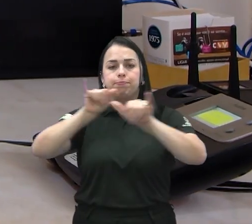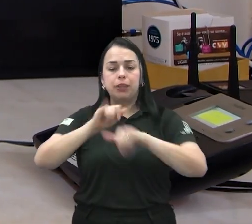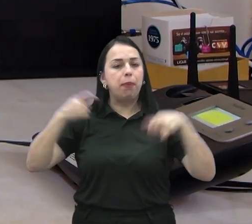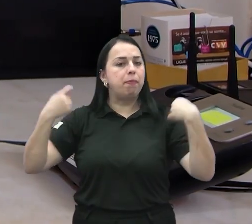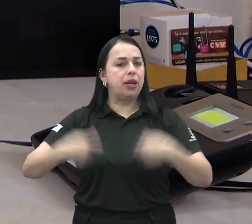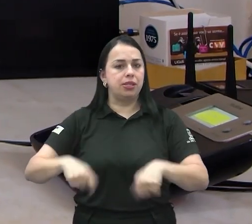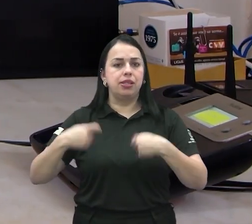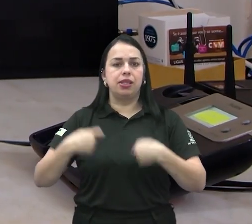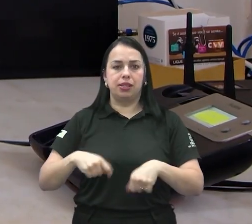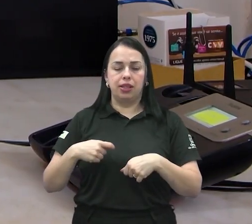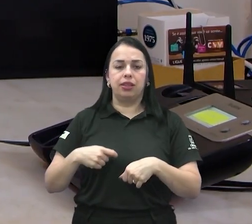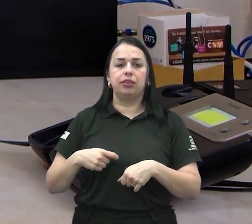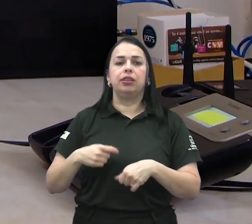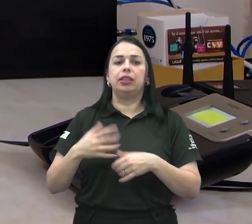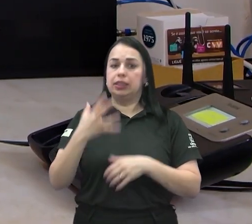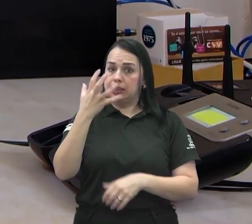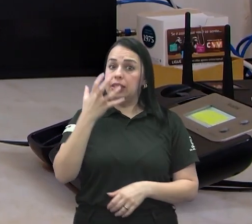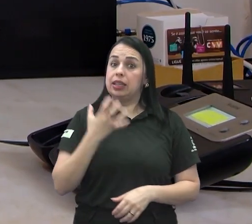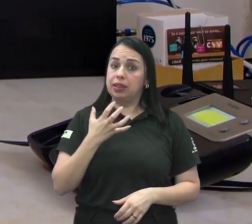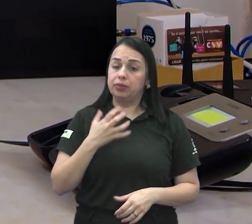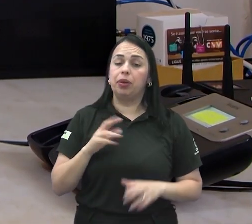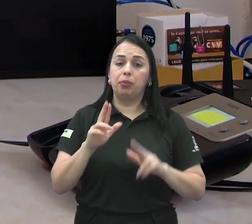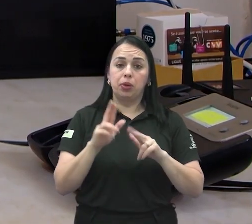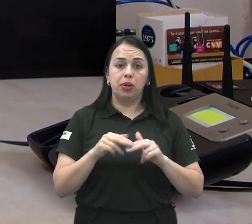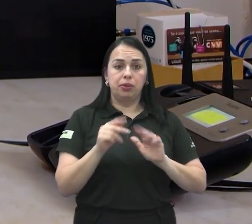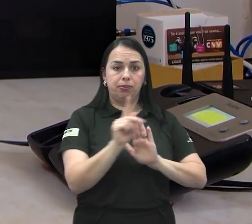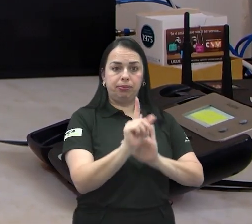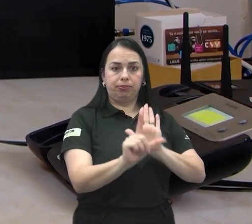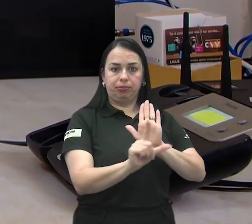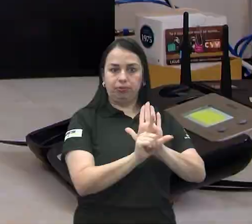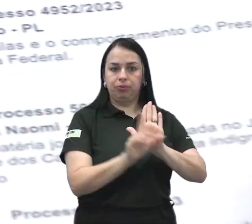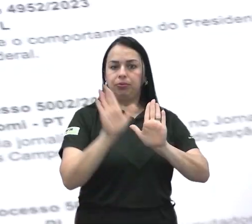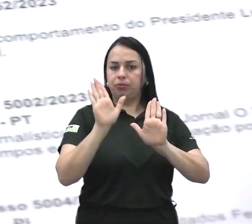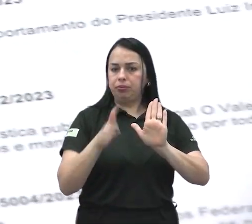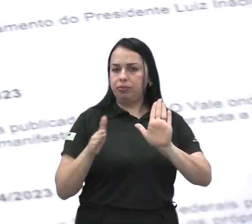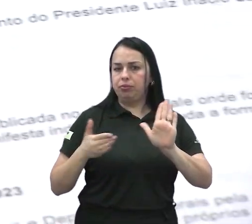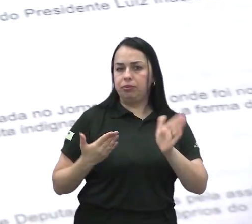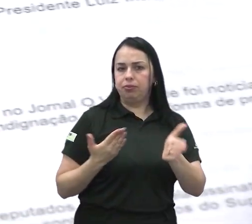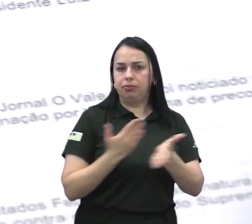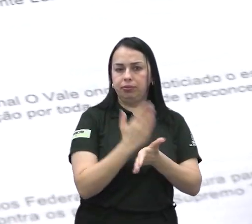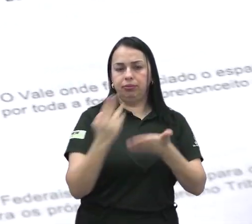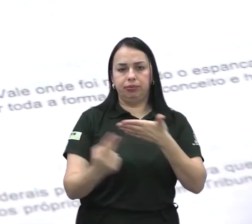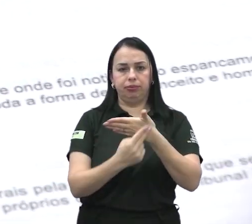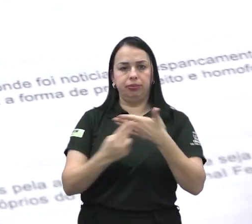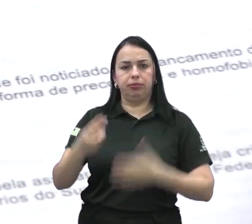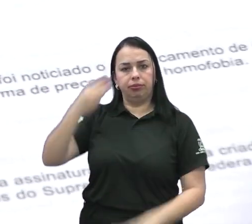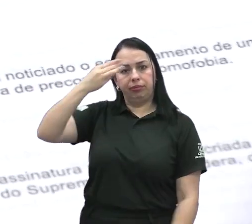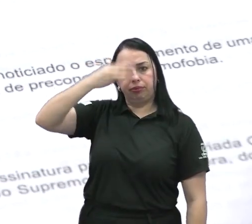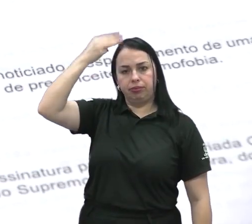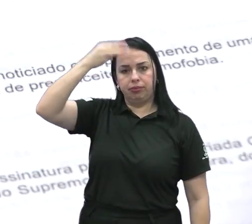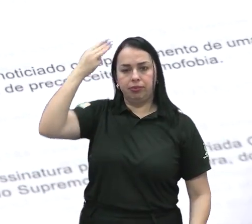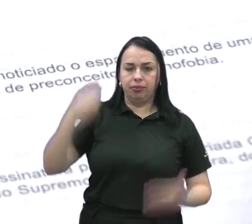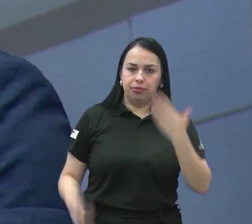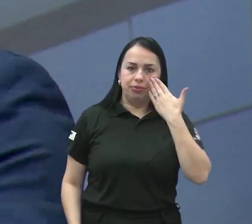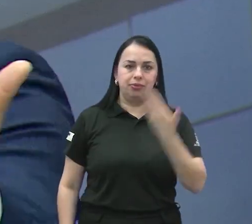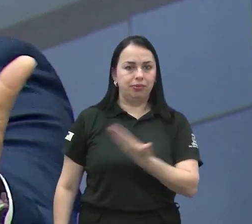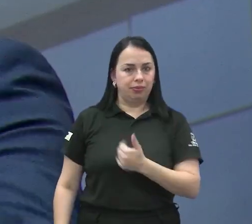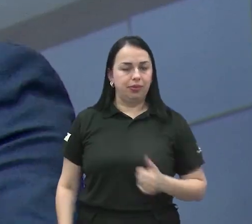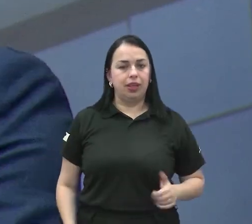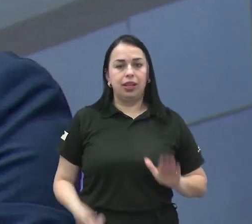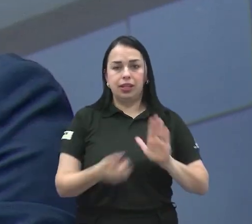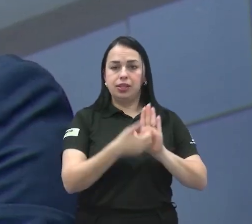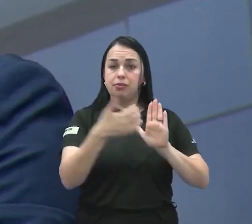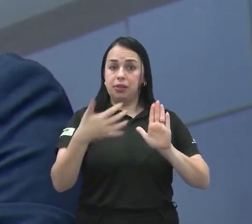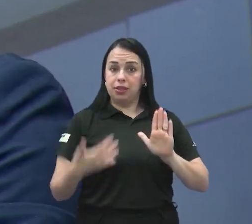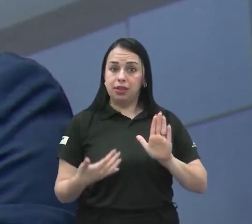as campanhas educativas também precisam de cuidado e seriedade. Por isso, um projeto de lei aprovado na Câmara, de autoria